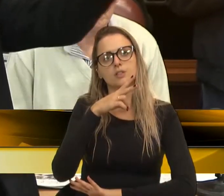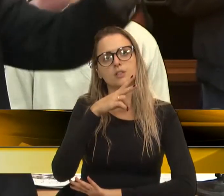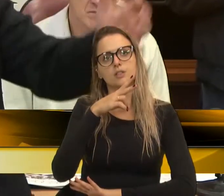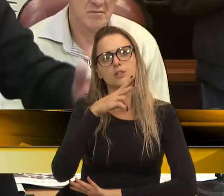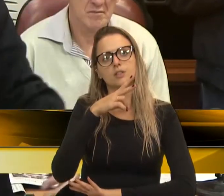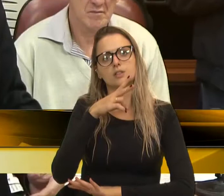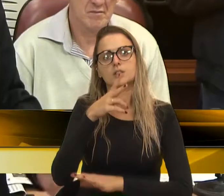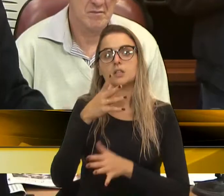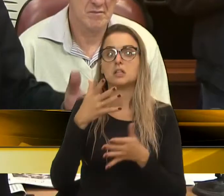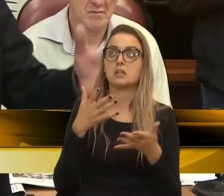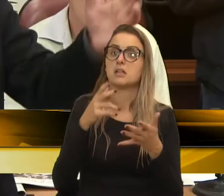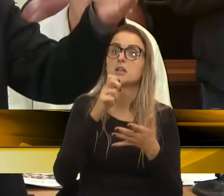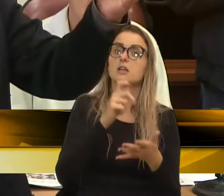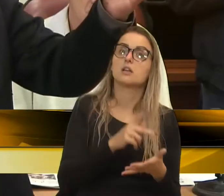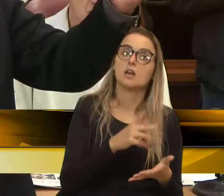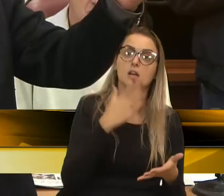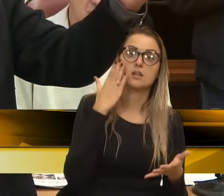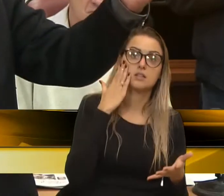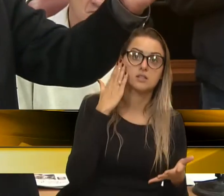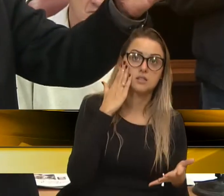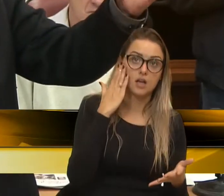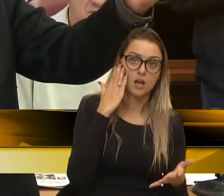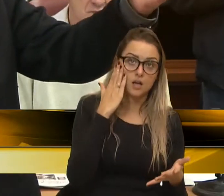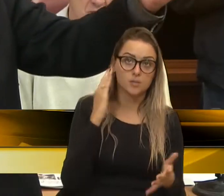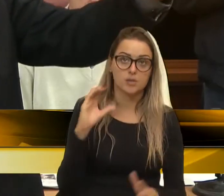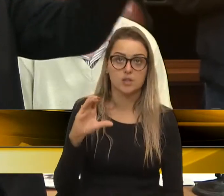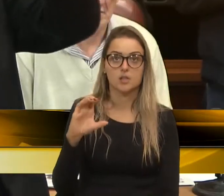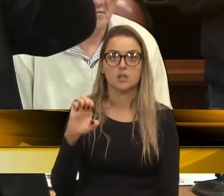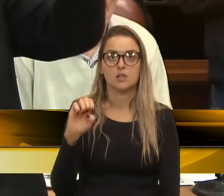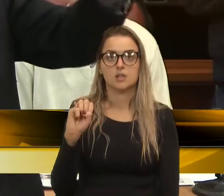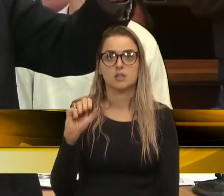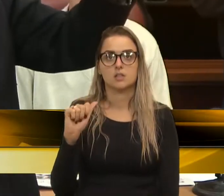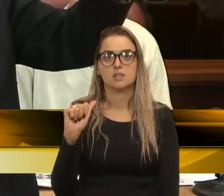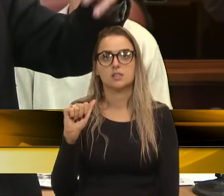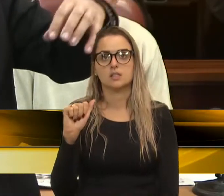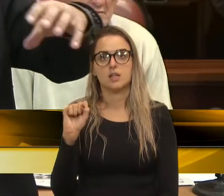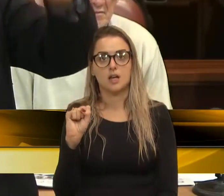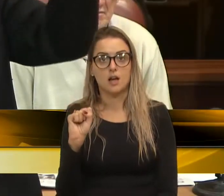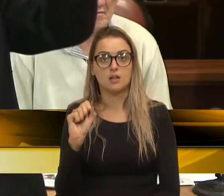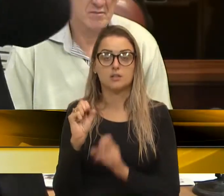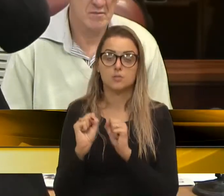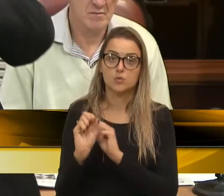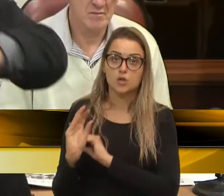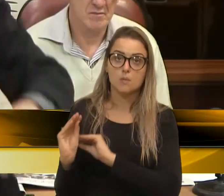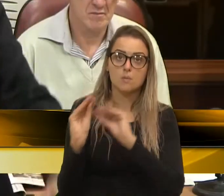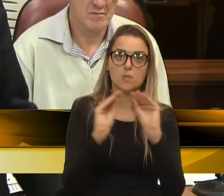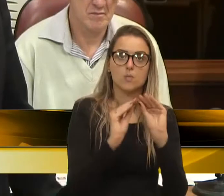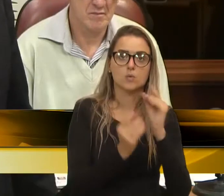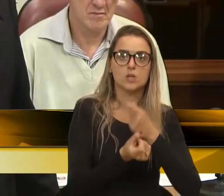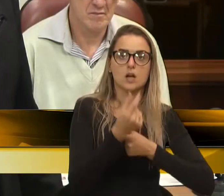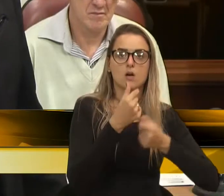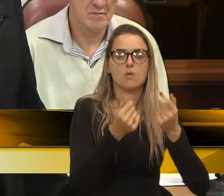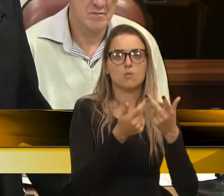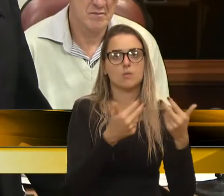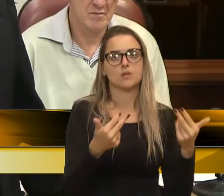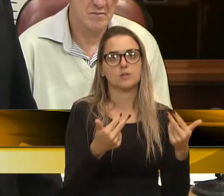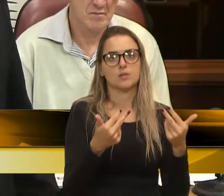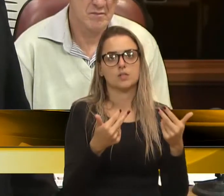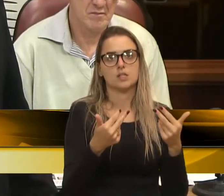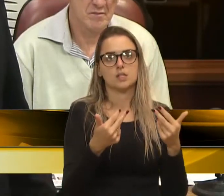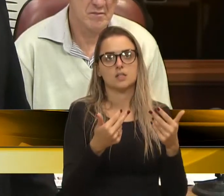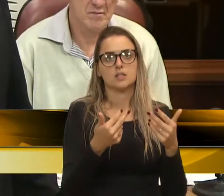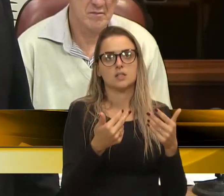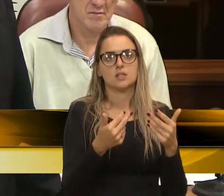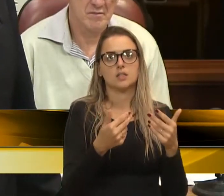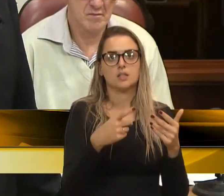o nosso SEASA poderia assim transferir algumas coisas para a região e carregar direta nas câmaras